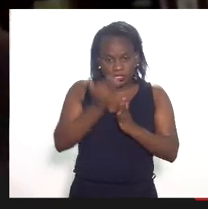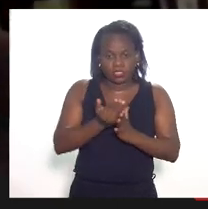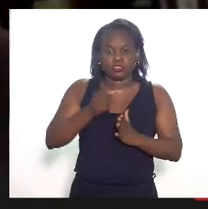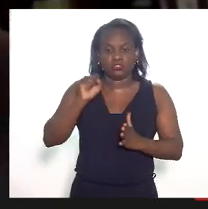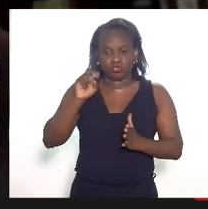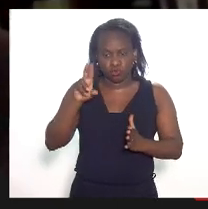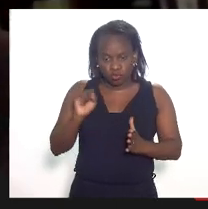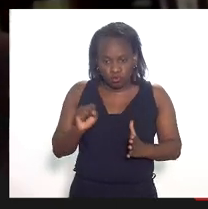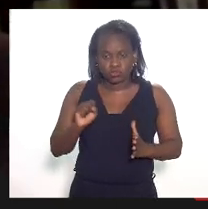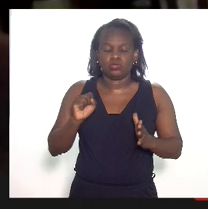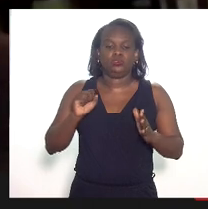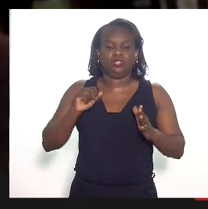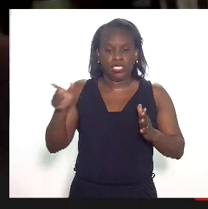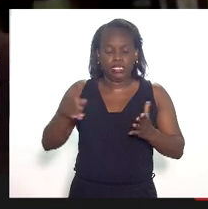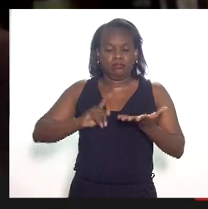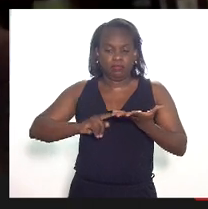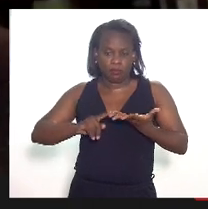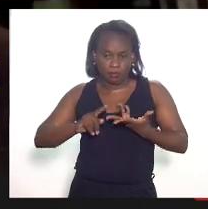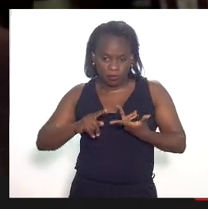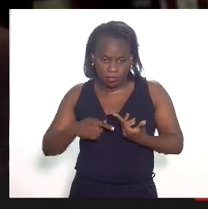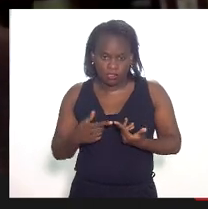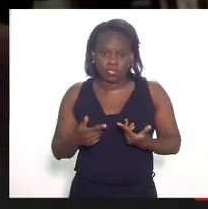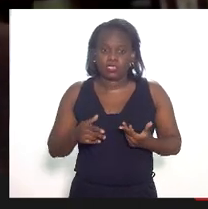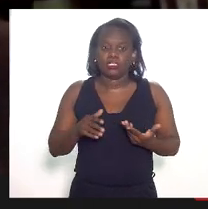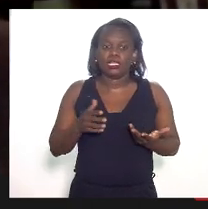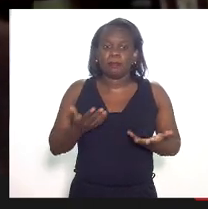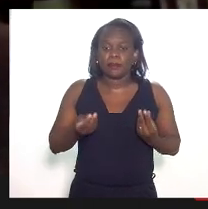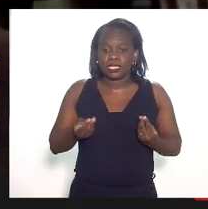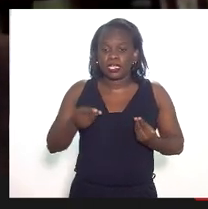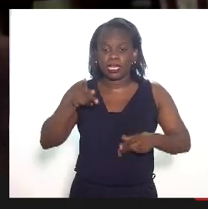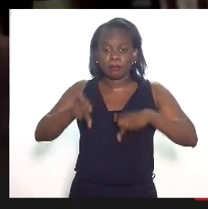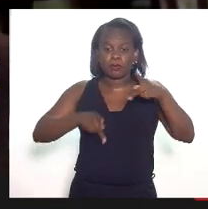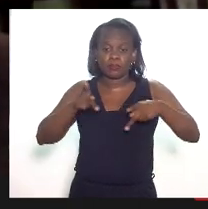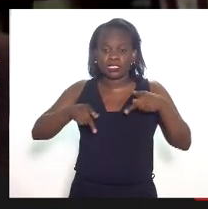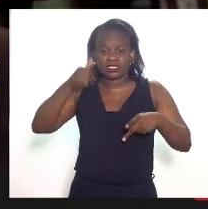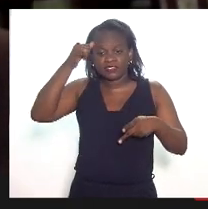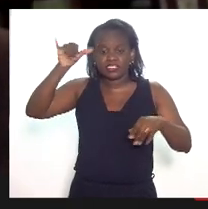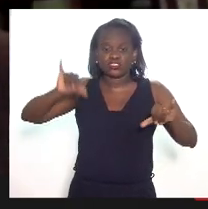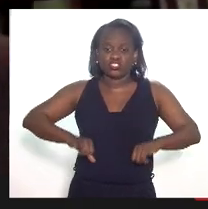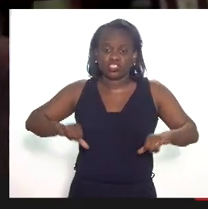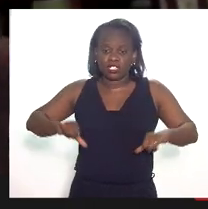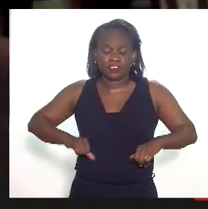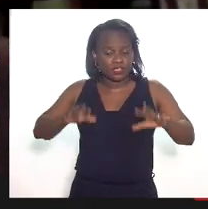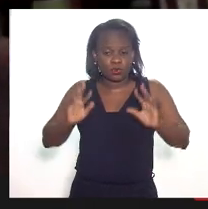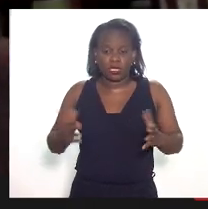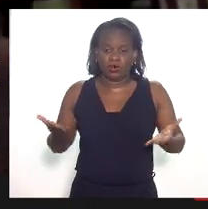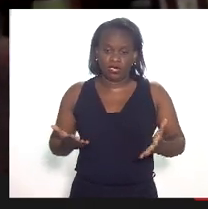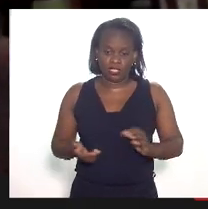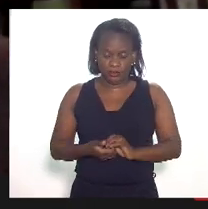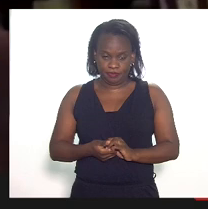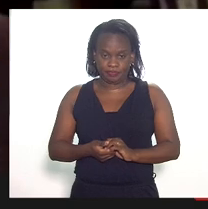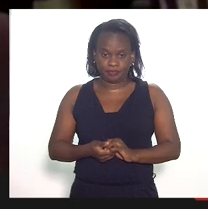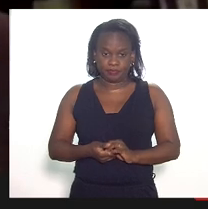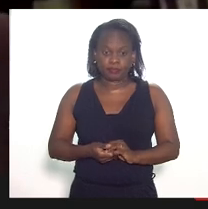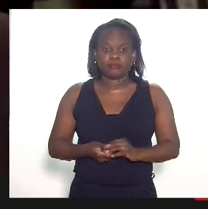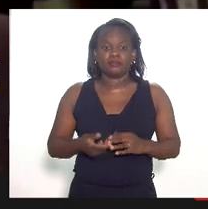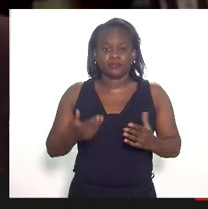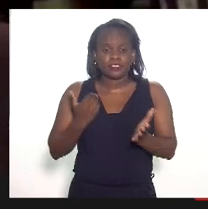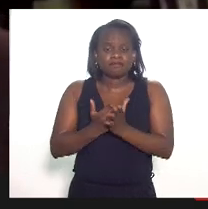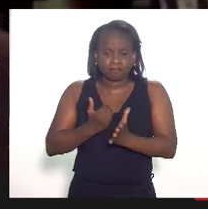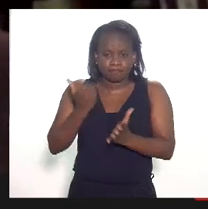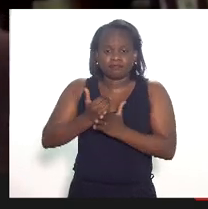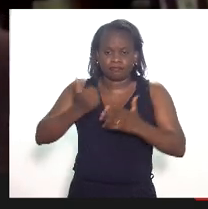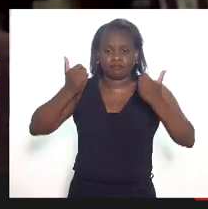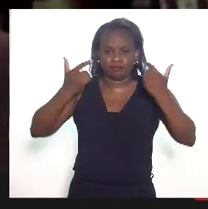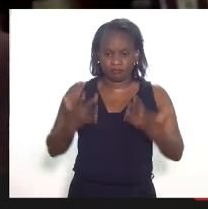SUS naquilo que preconiza, né, para que a população não sofra o que está sofrendo nesse exato momento. E eu vou muito além